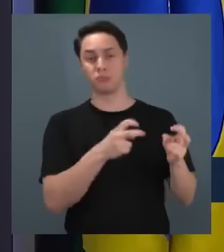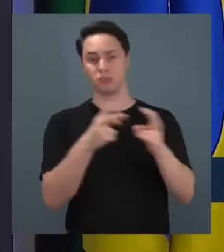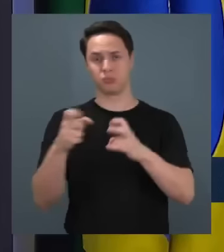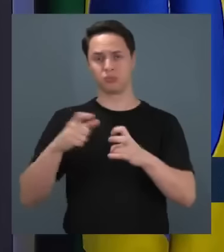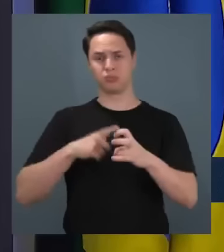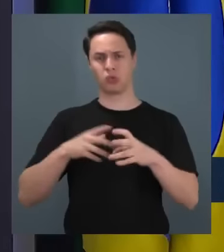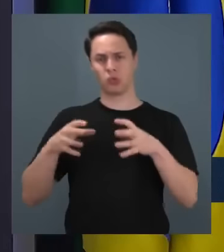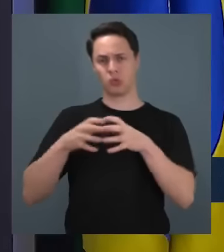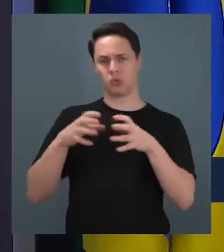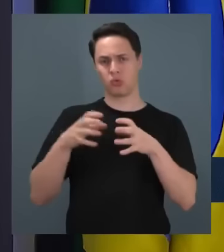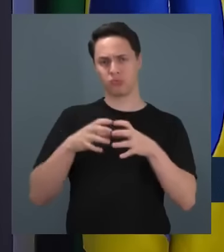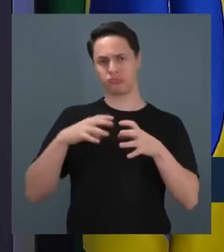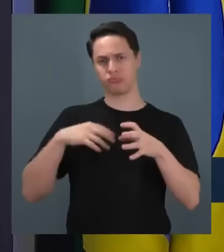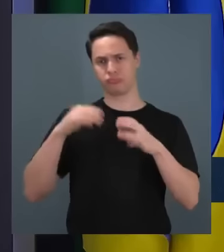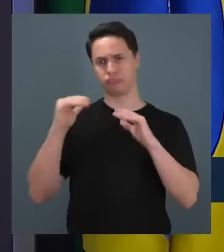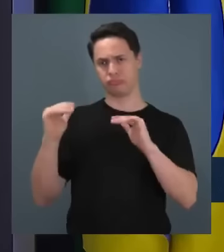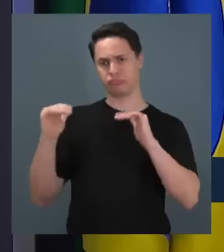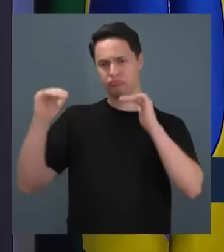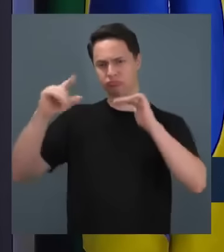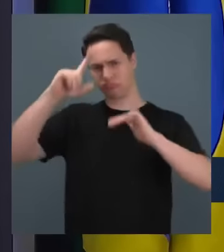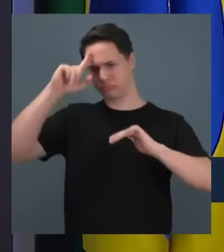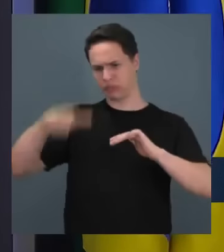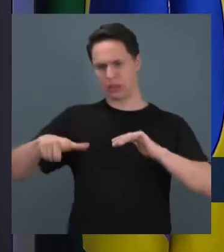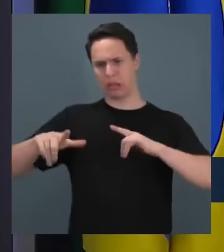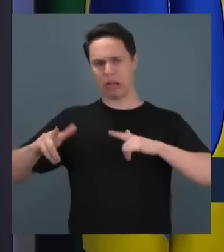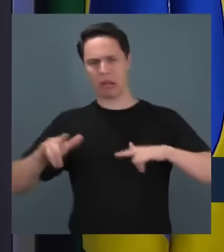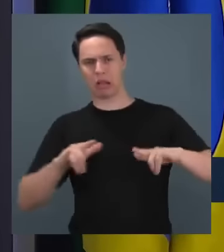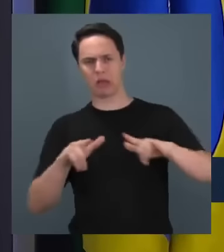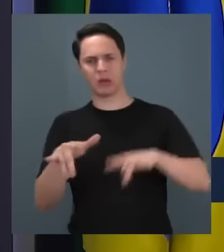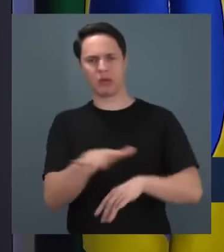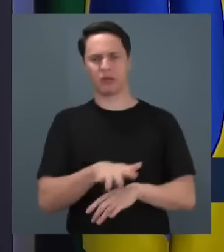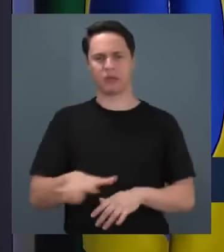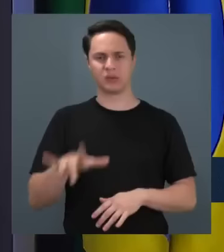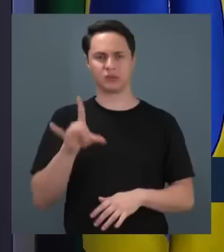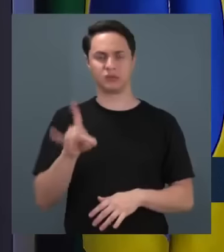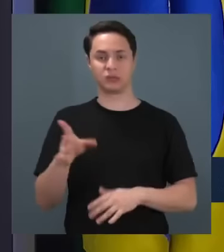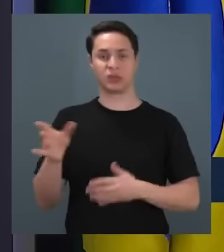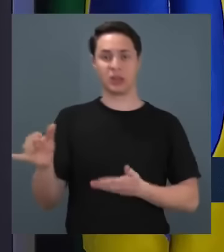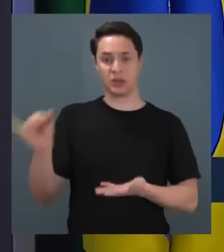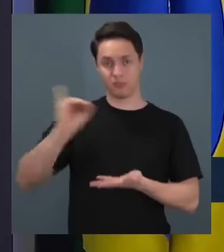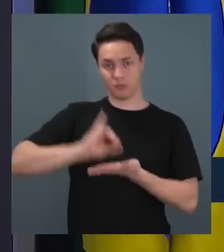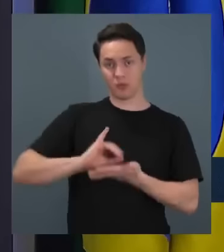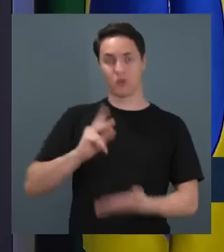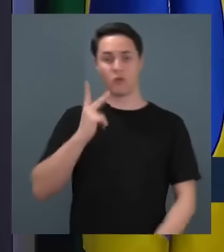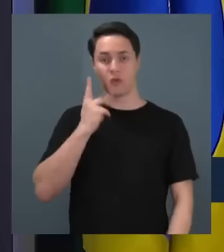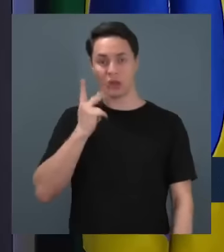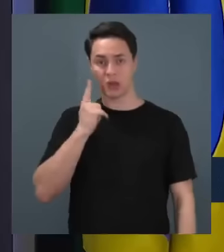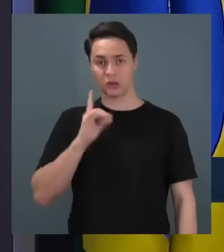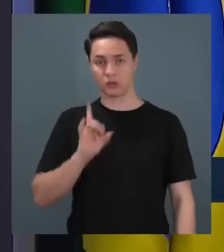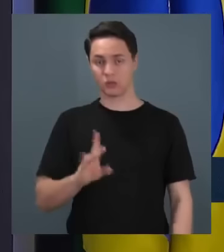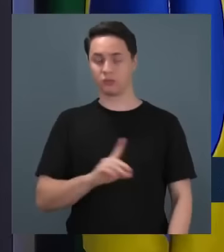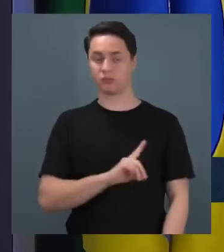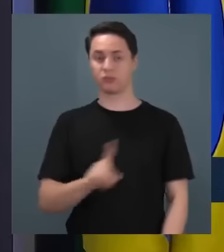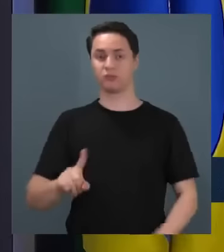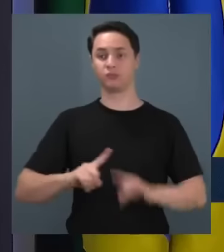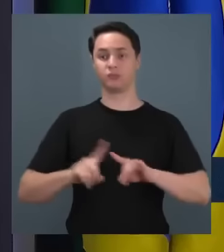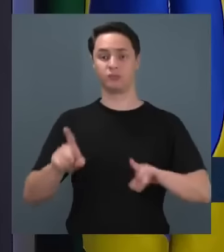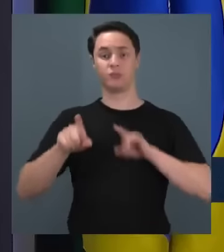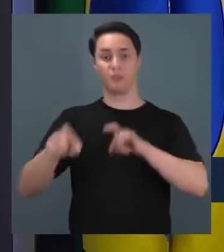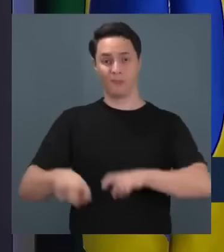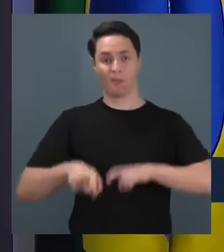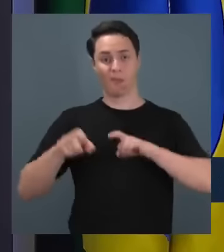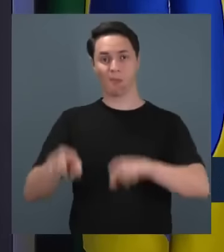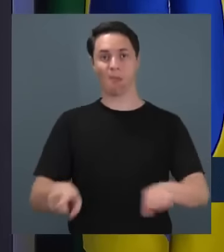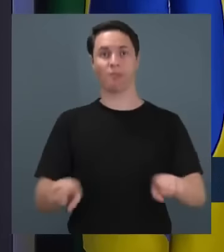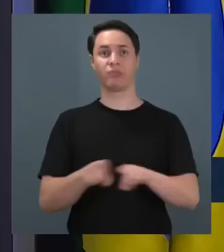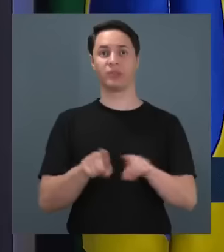facções dominando bairros inteiros, não apenas da capital Fortaleza, mas do interior do Ceará. E os